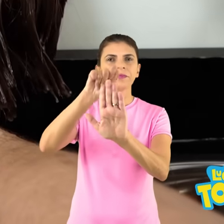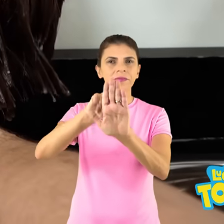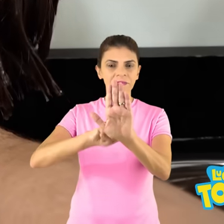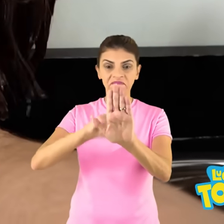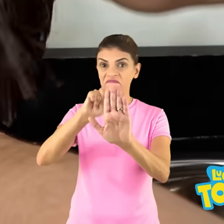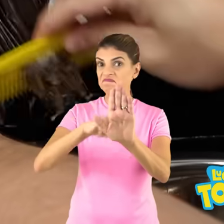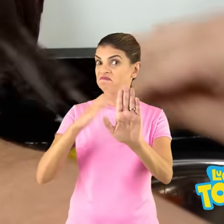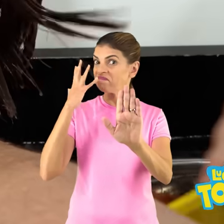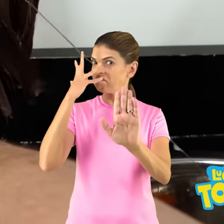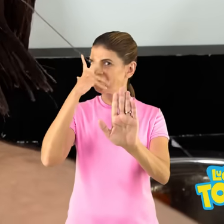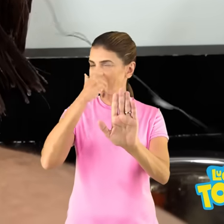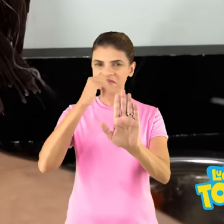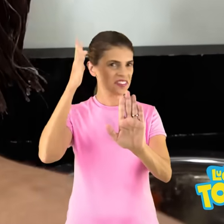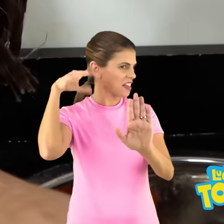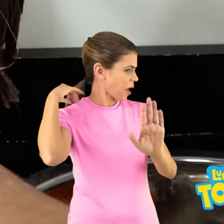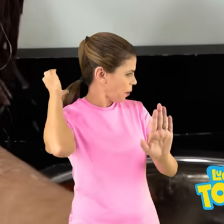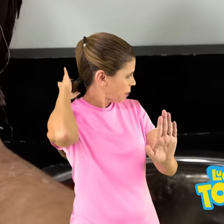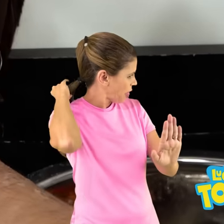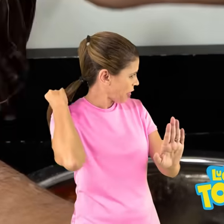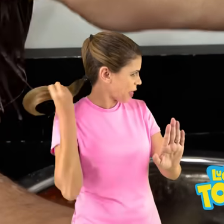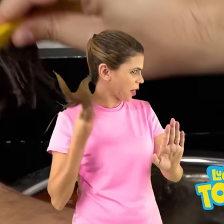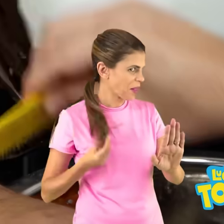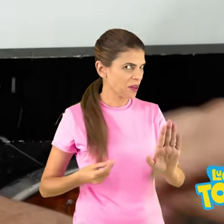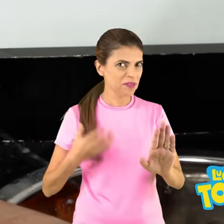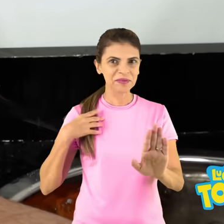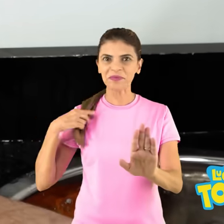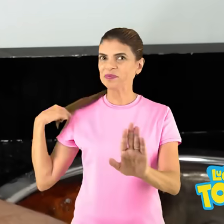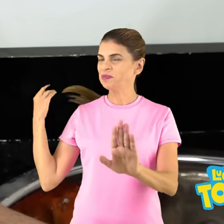Tá ficando lindo o seu cabelo.